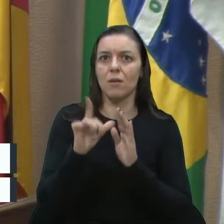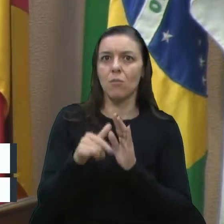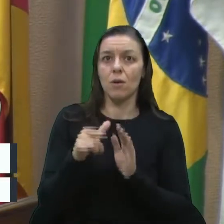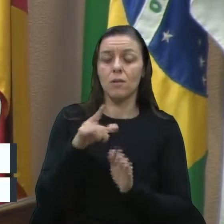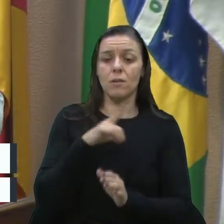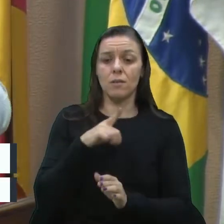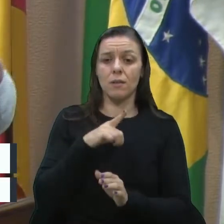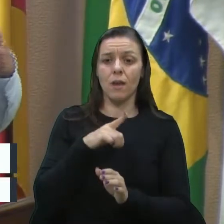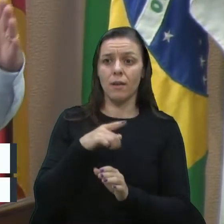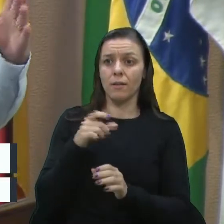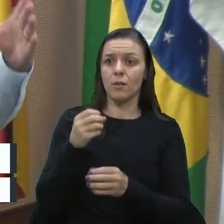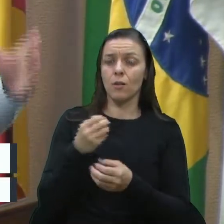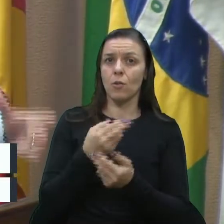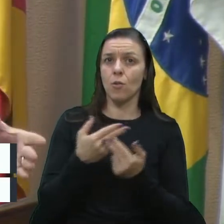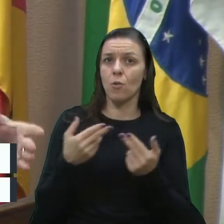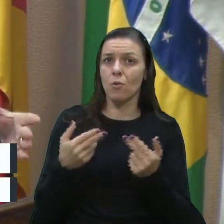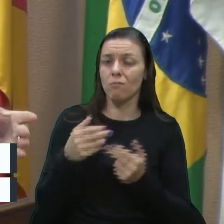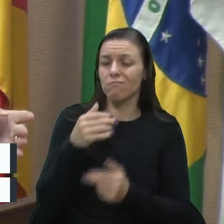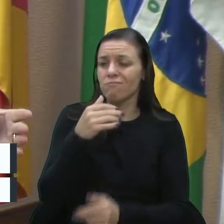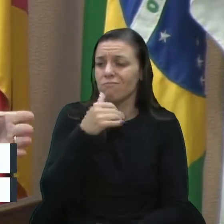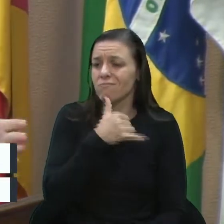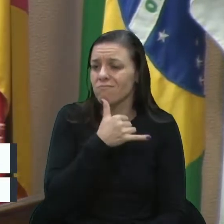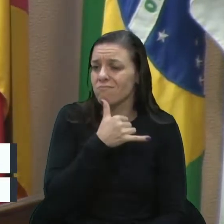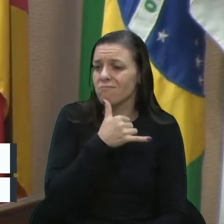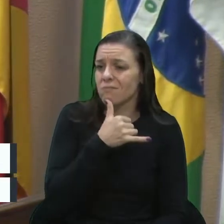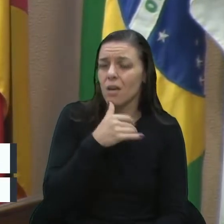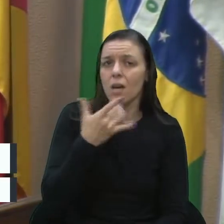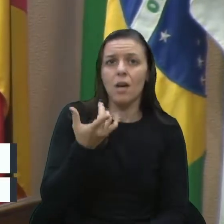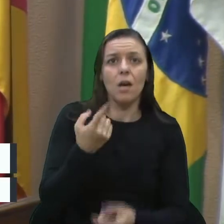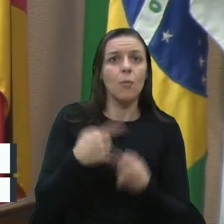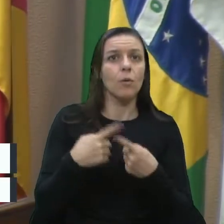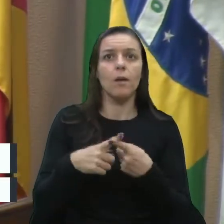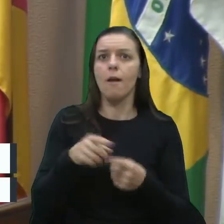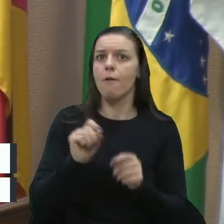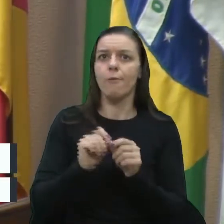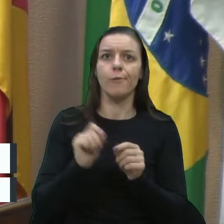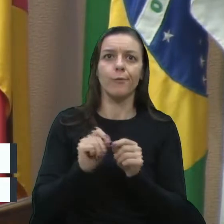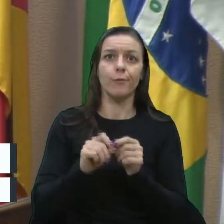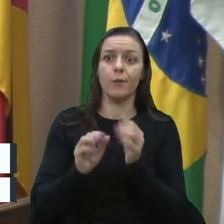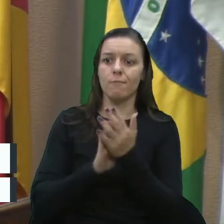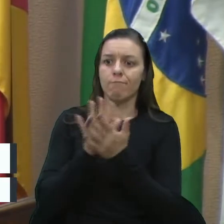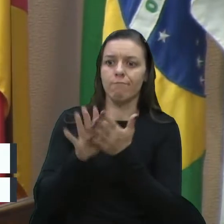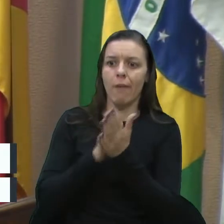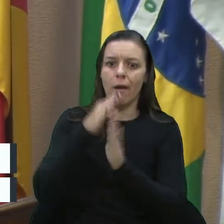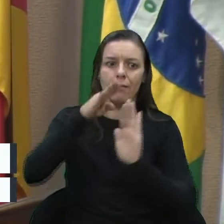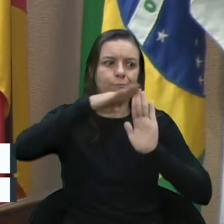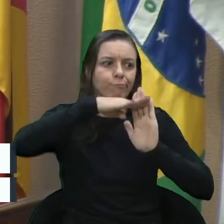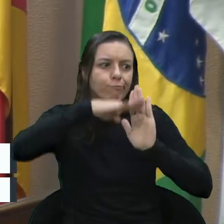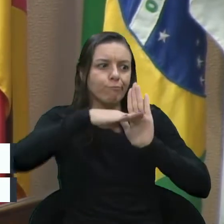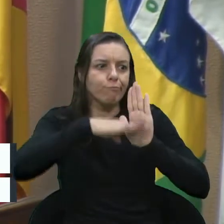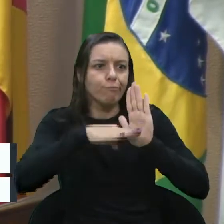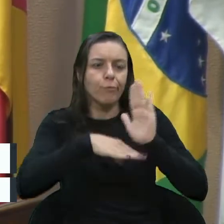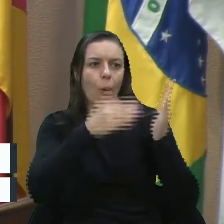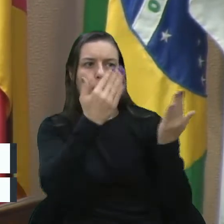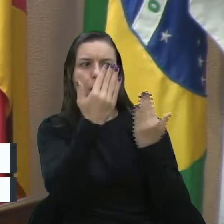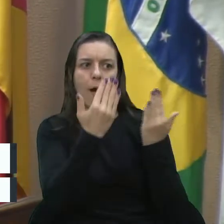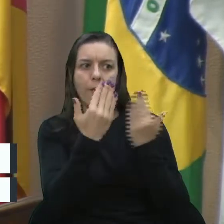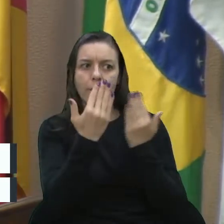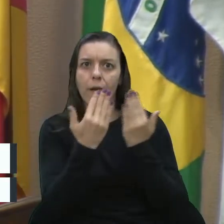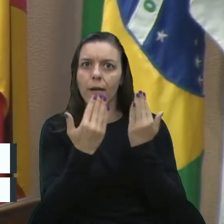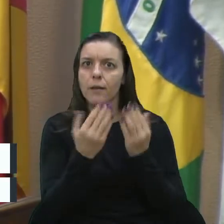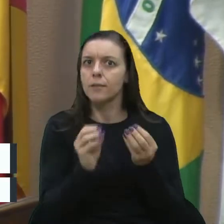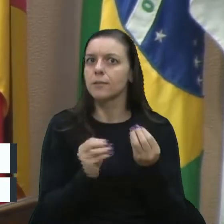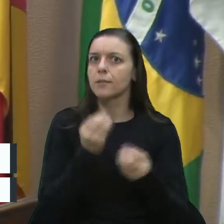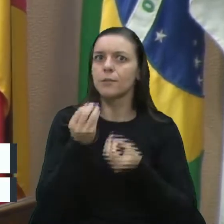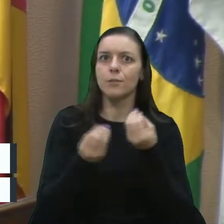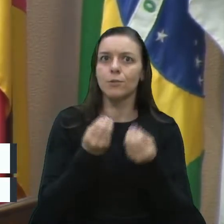a estas situações infelizes por não ter feito um cronograma, uma análise diante